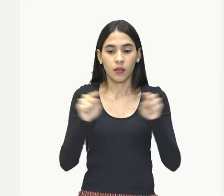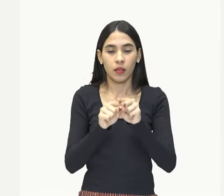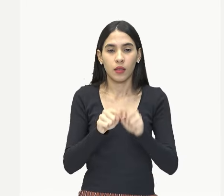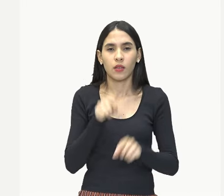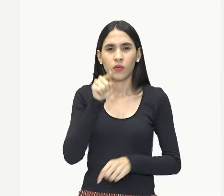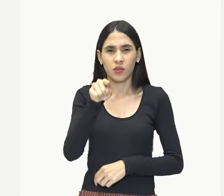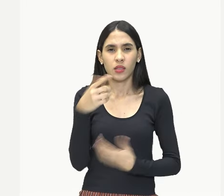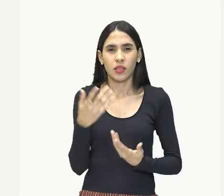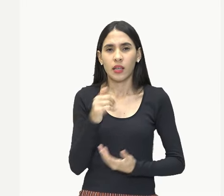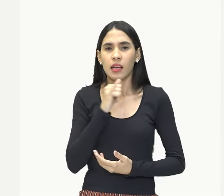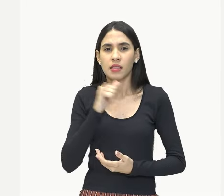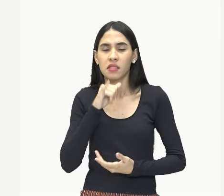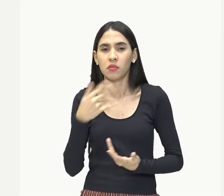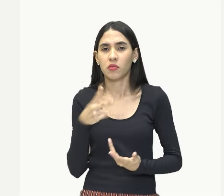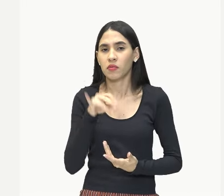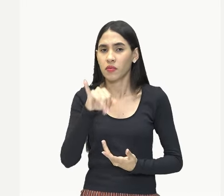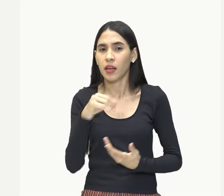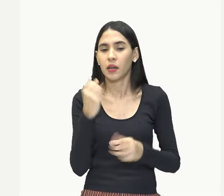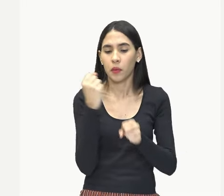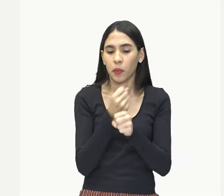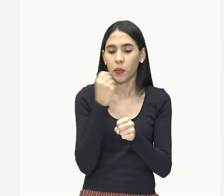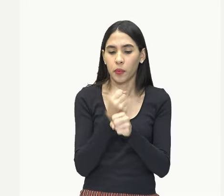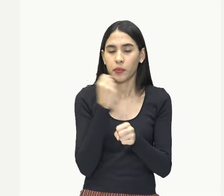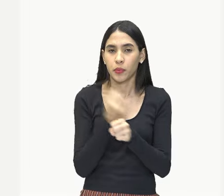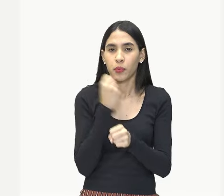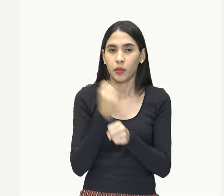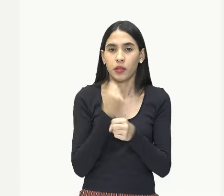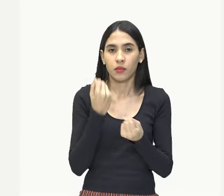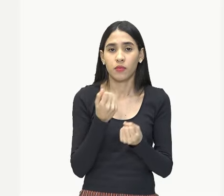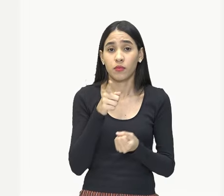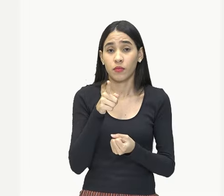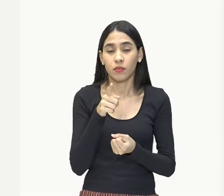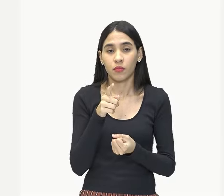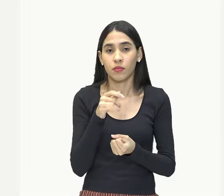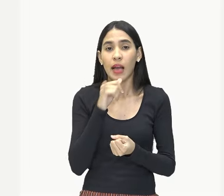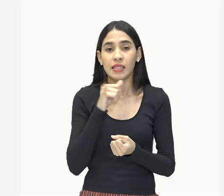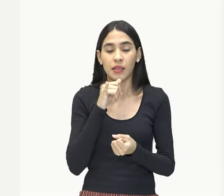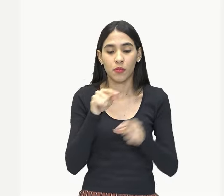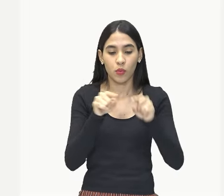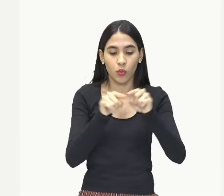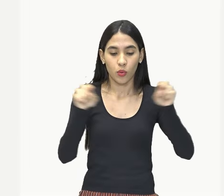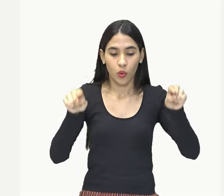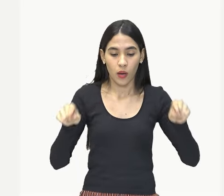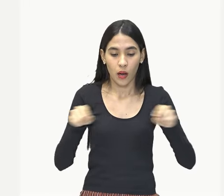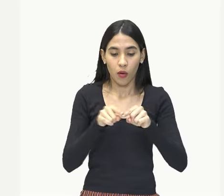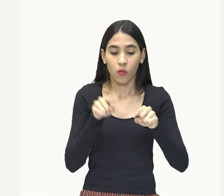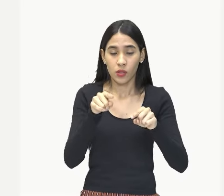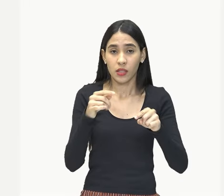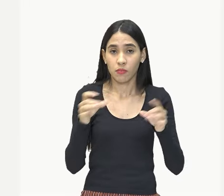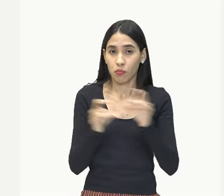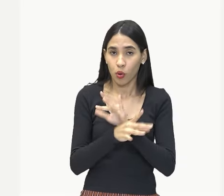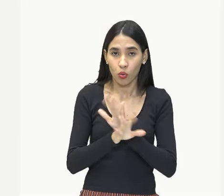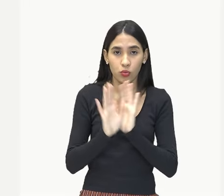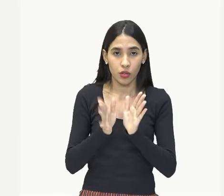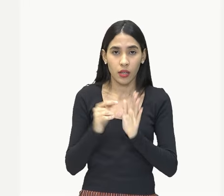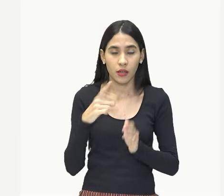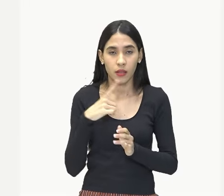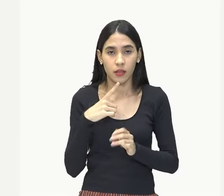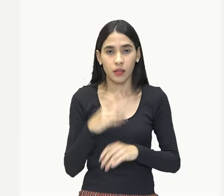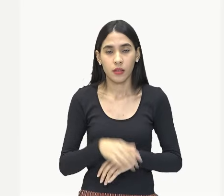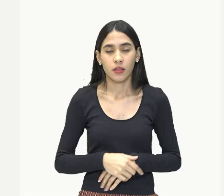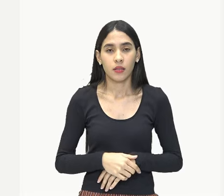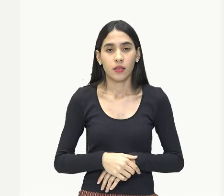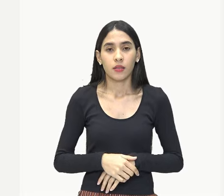quando você vai ali construir você tem ali um viveiro construído. Não é? Você